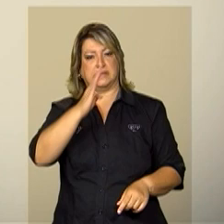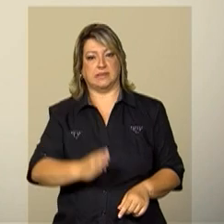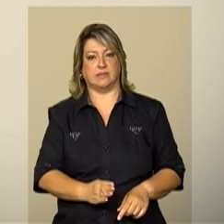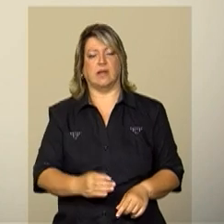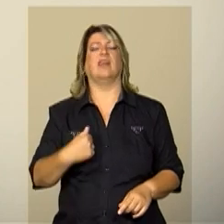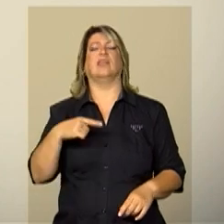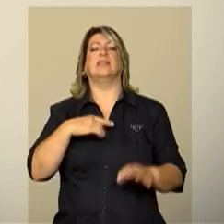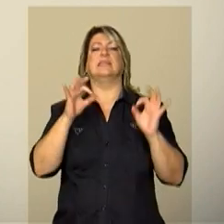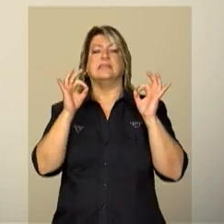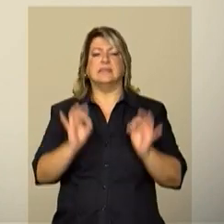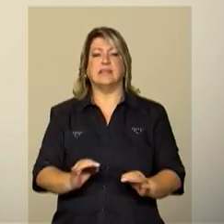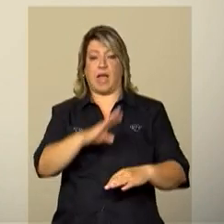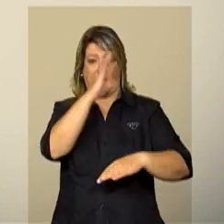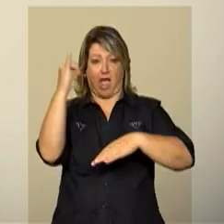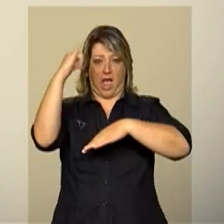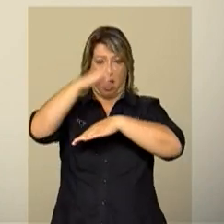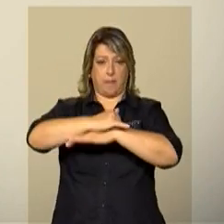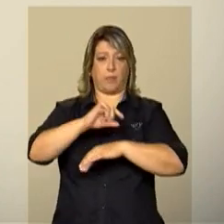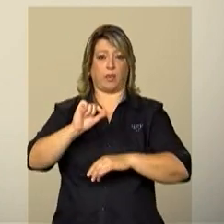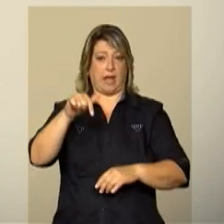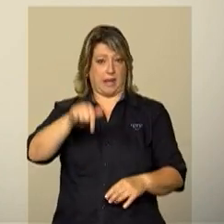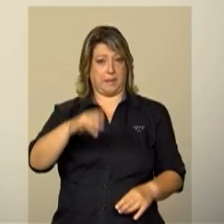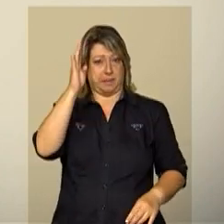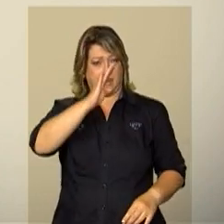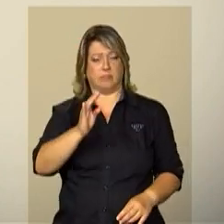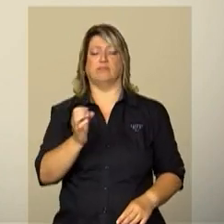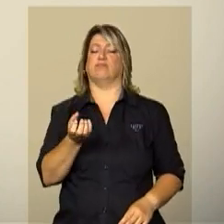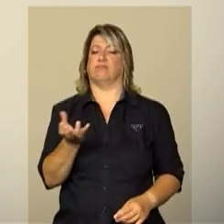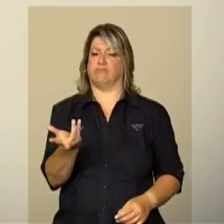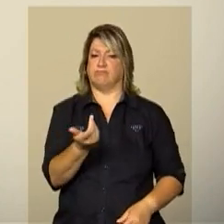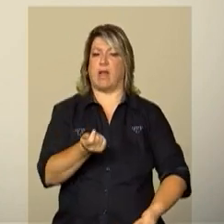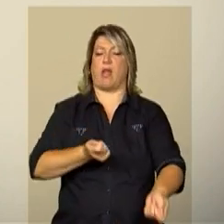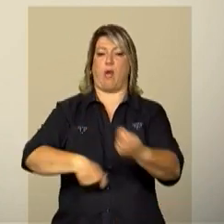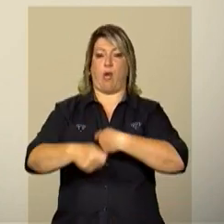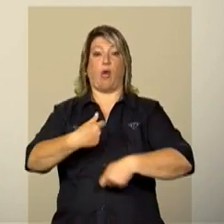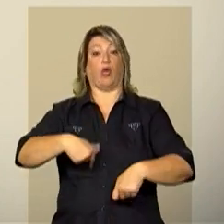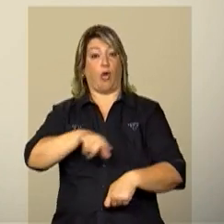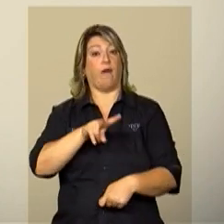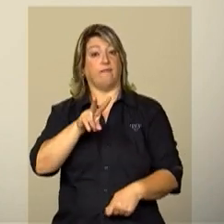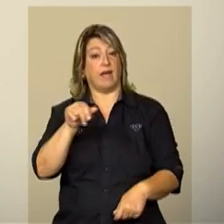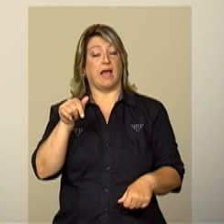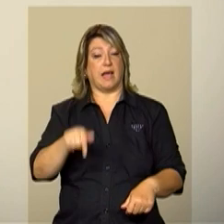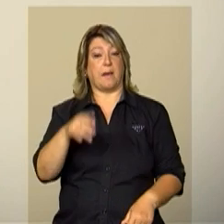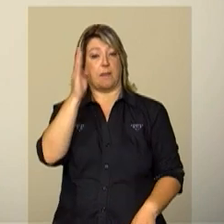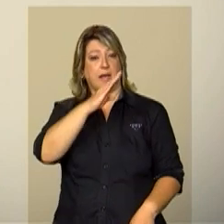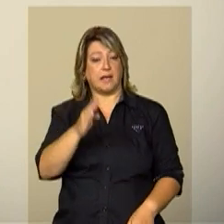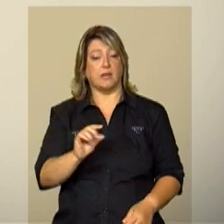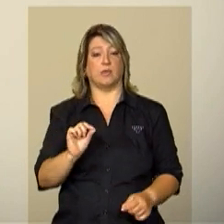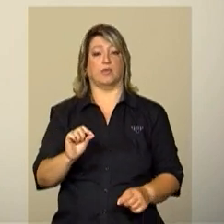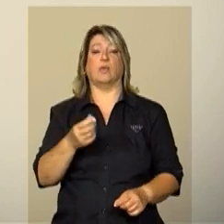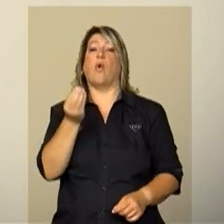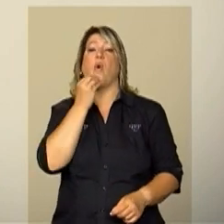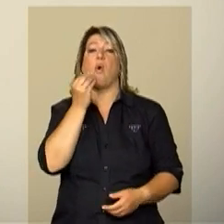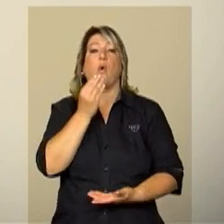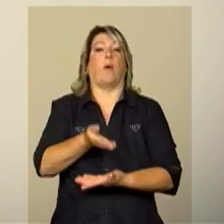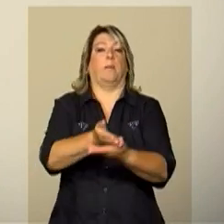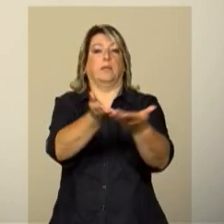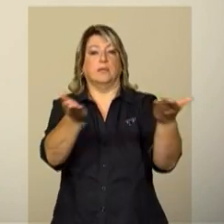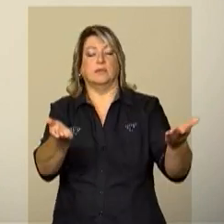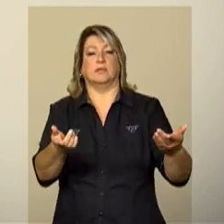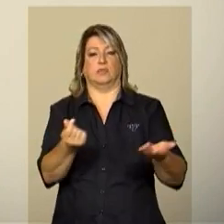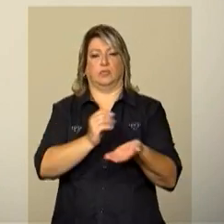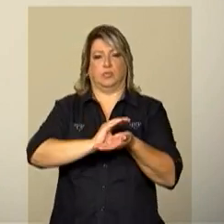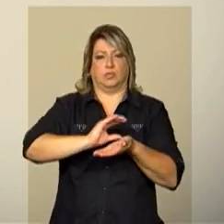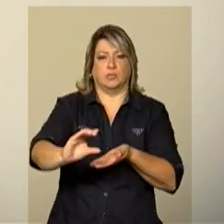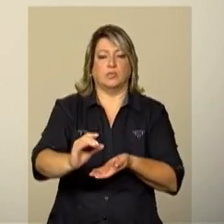aeroportos brasileiros serão um excelente negócio nós vamos no Brasil continuar gerando oportunidades de